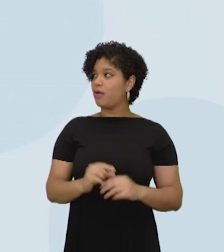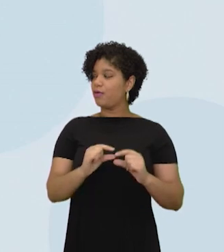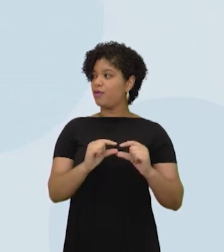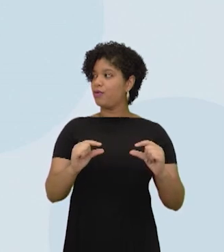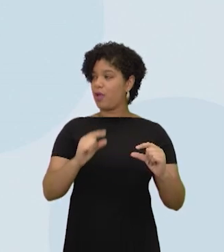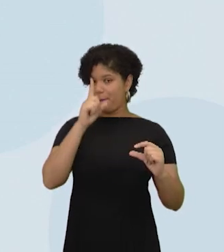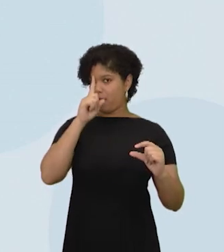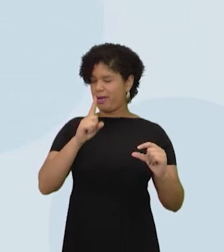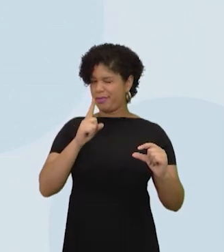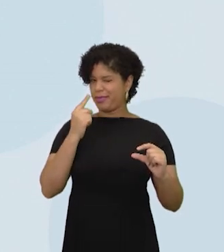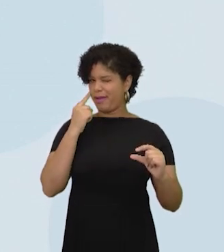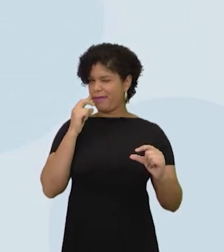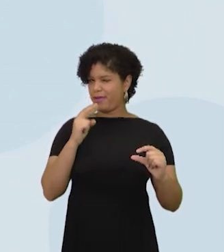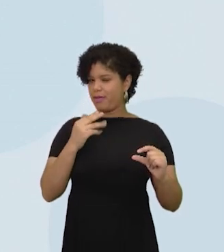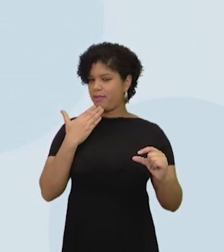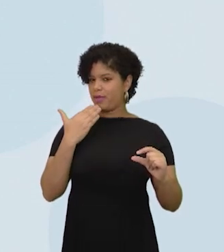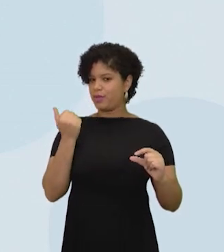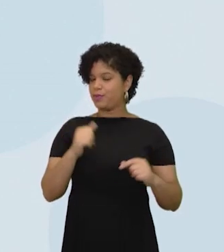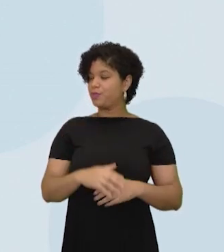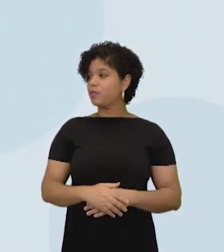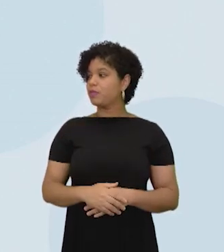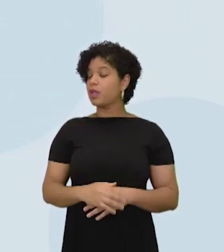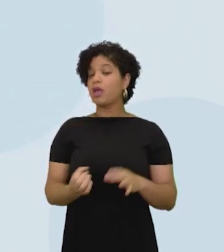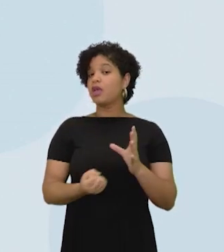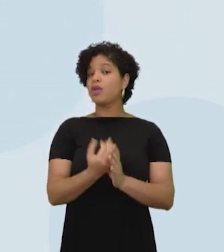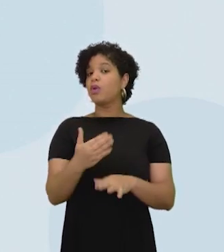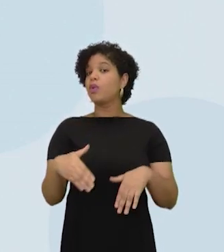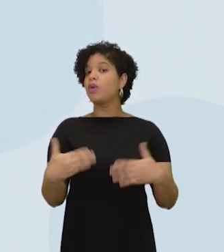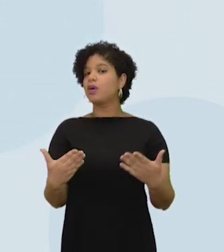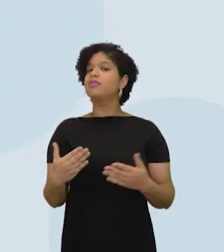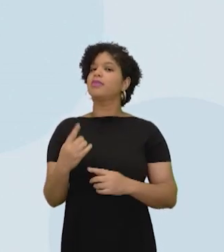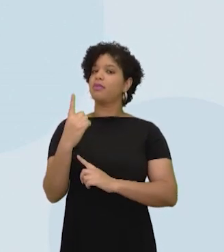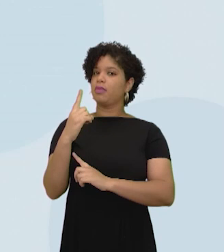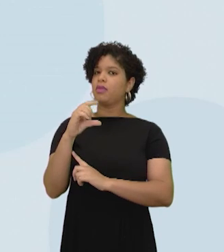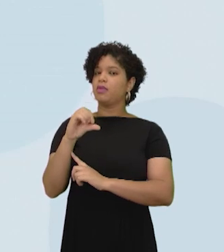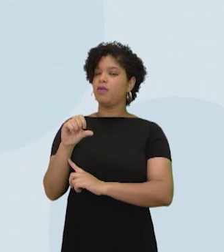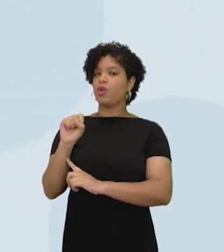Aqui, a elaboração da Constituição foi em 1988.